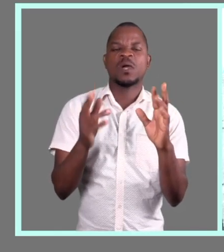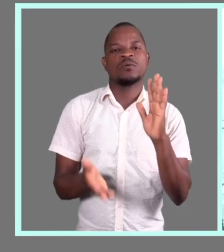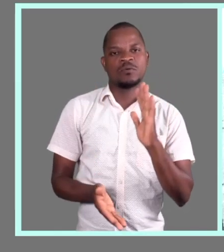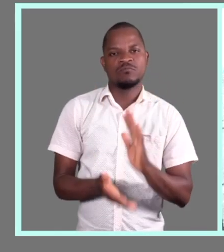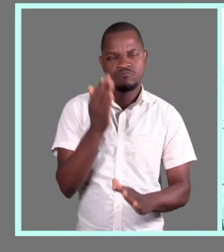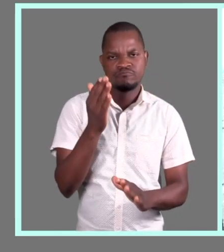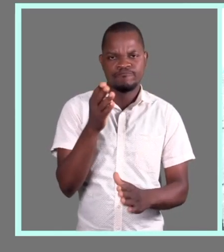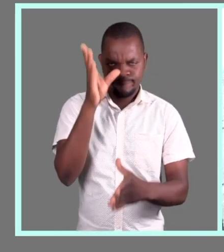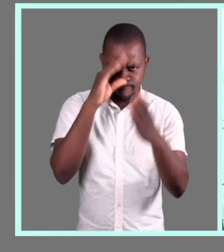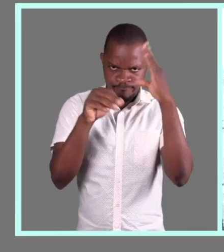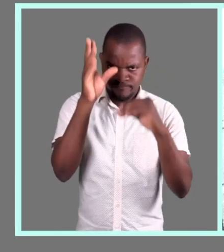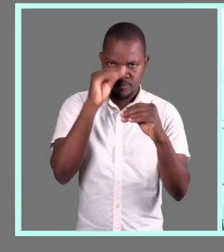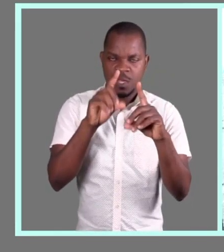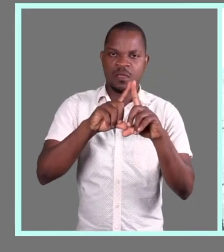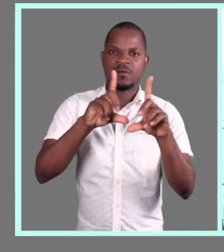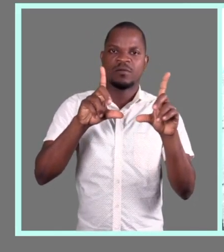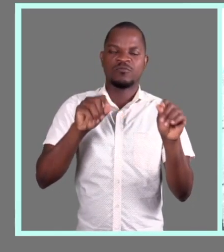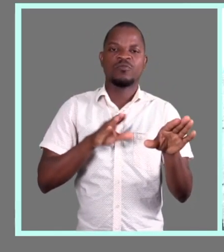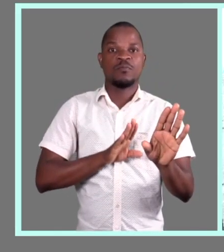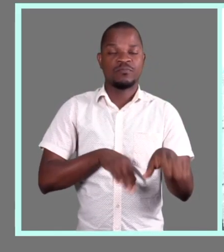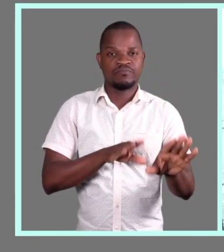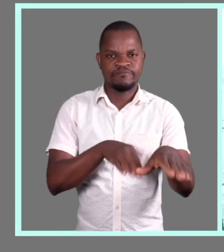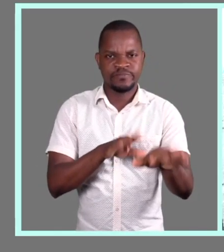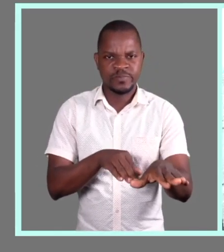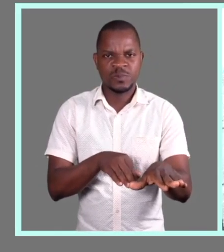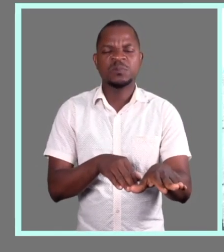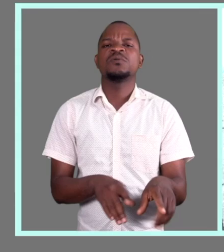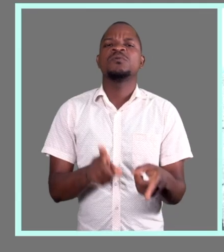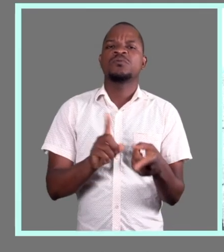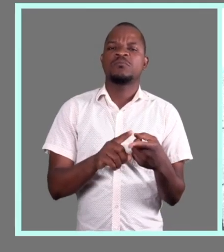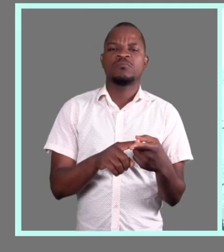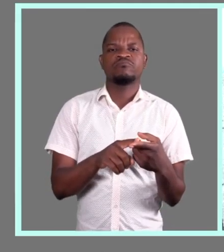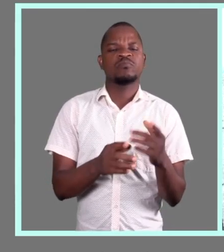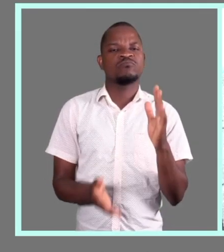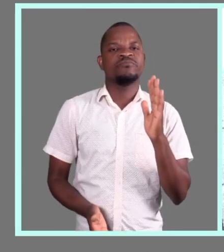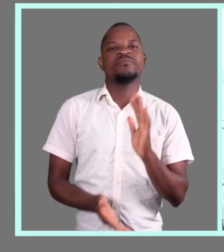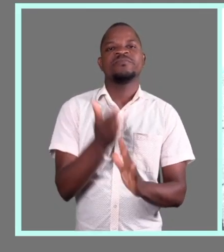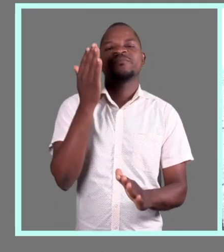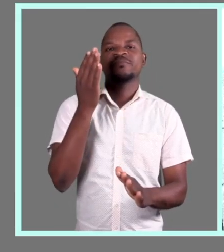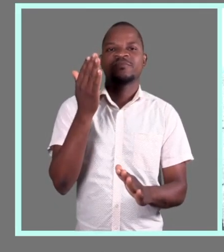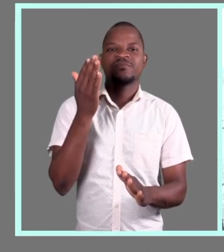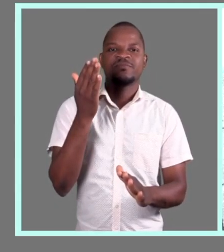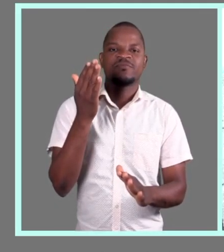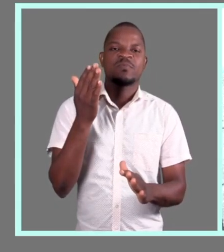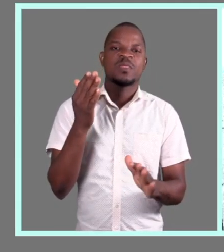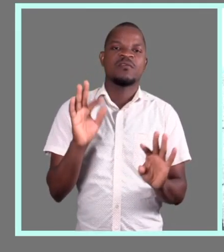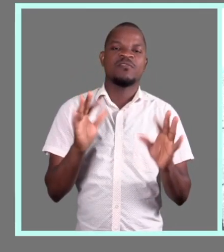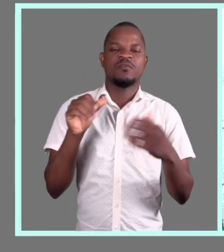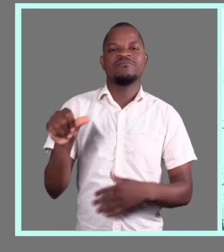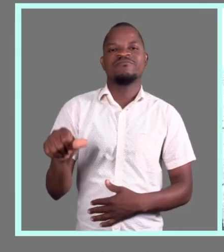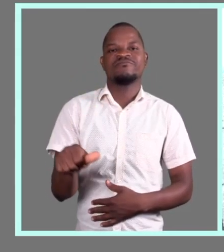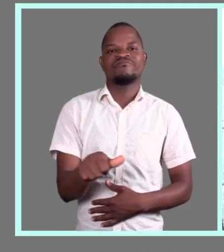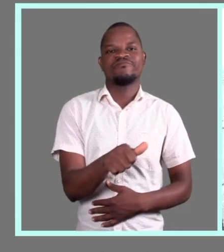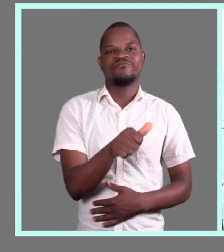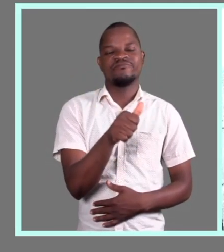Mas, graças a Deus, ele conseguiu fazer o curso de corte e costura. E é a partir desse momento que